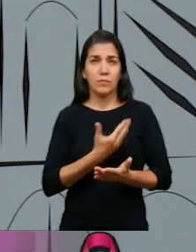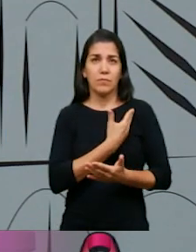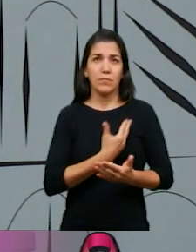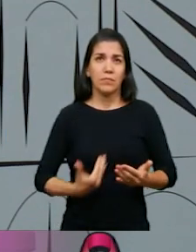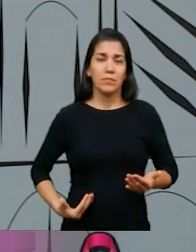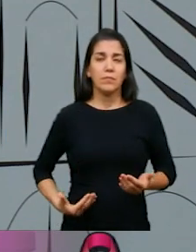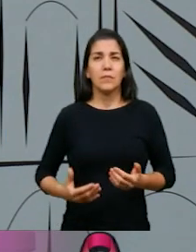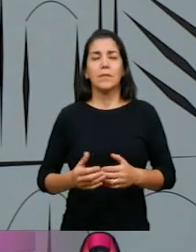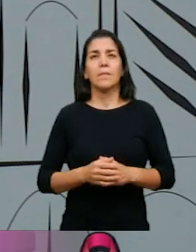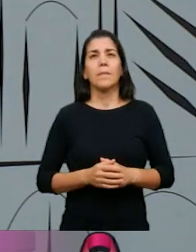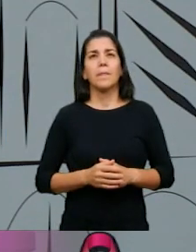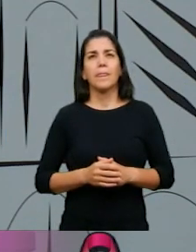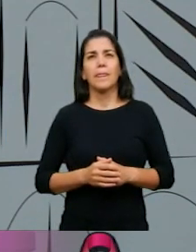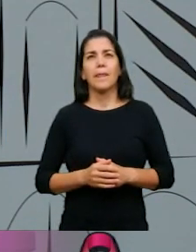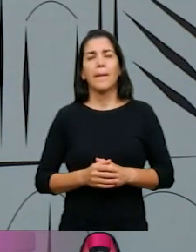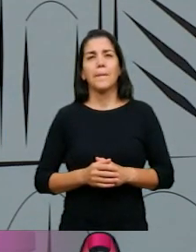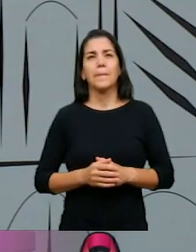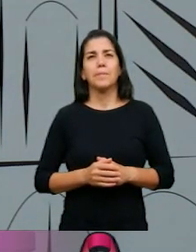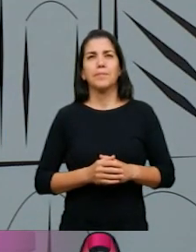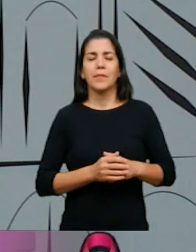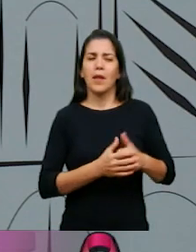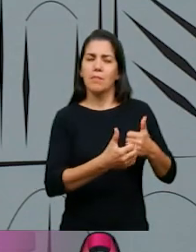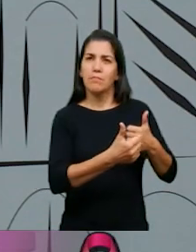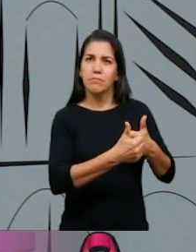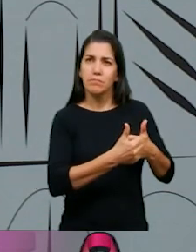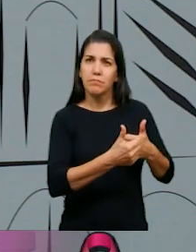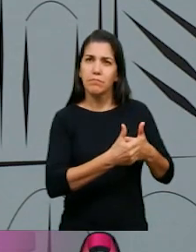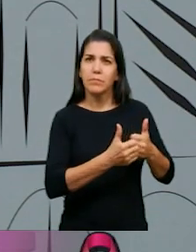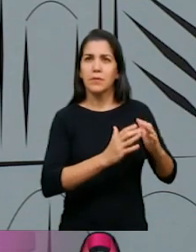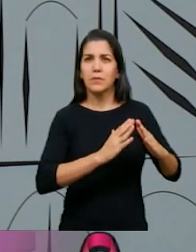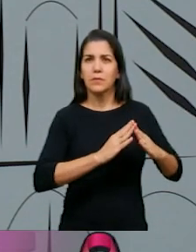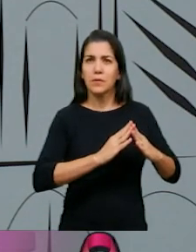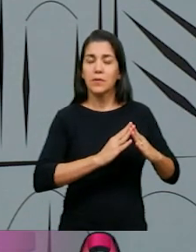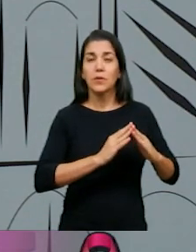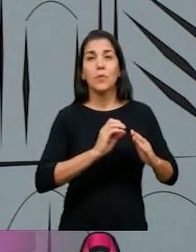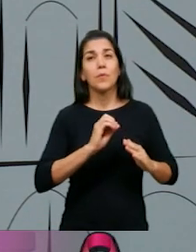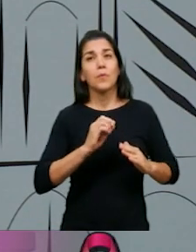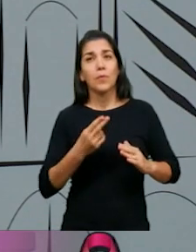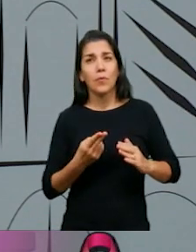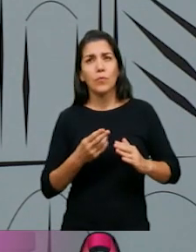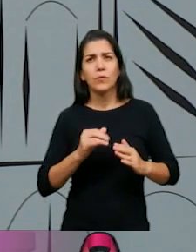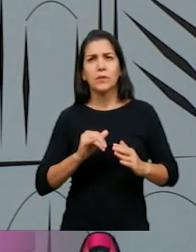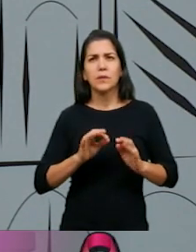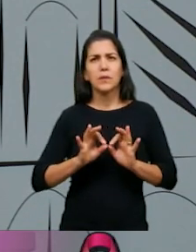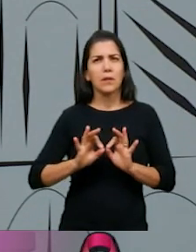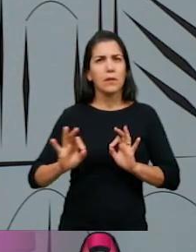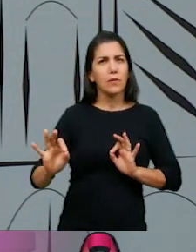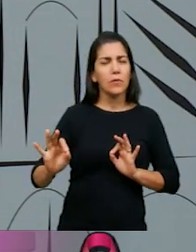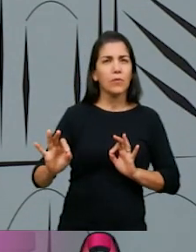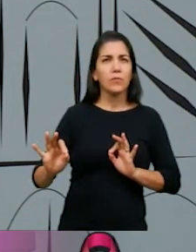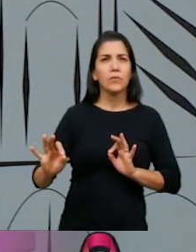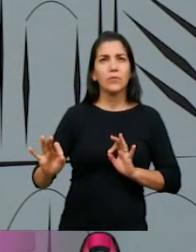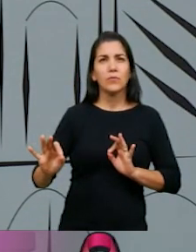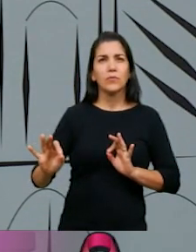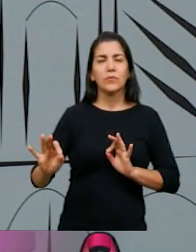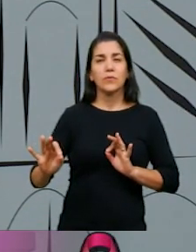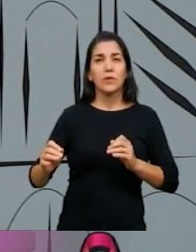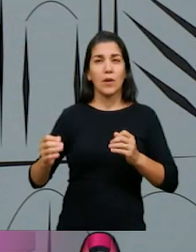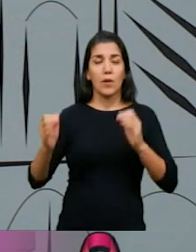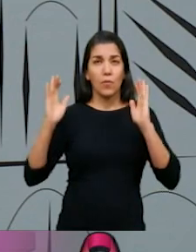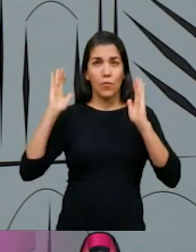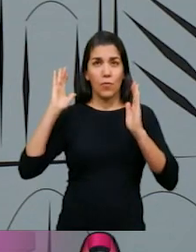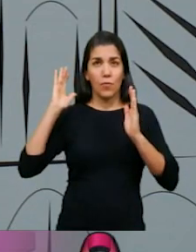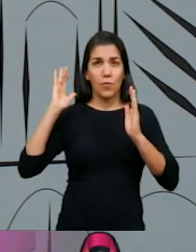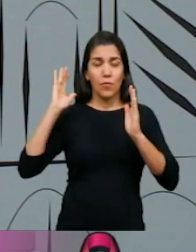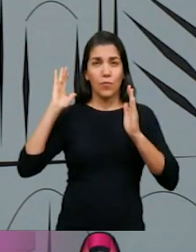em escola perto de casa e conseguem ir a pé ou de bicicleta, ou, quando estudam longe de casa, tem o transporte escolar